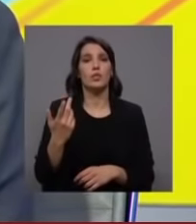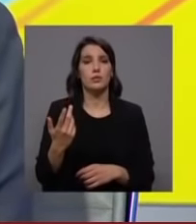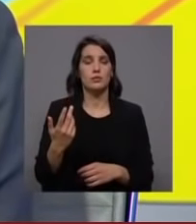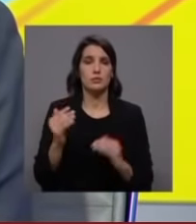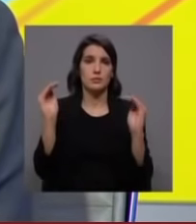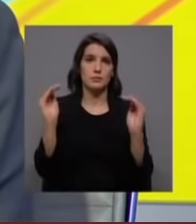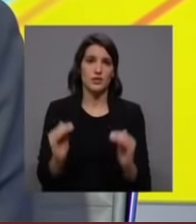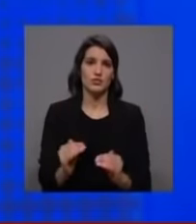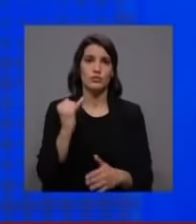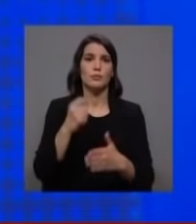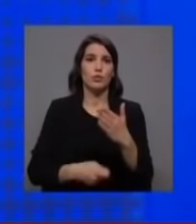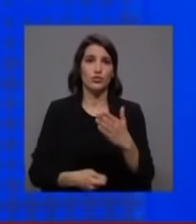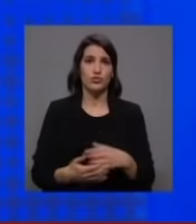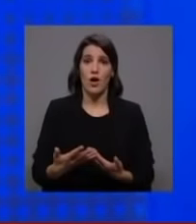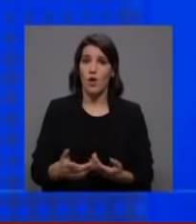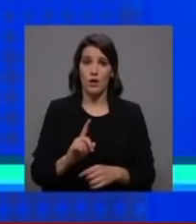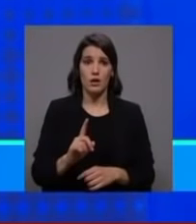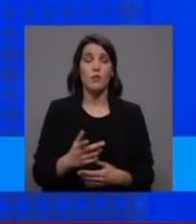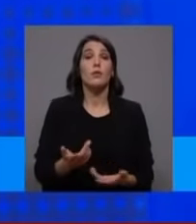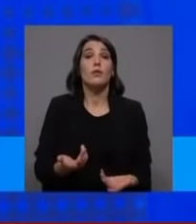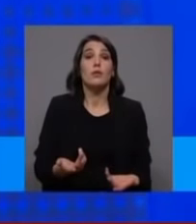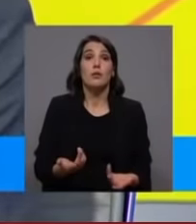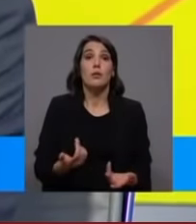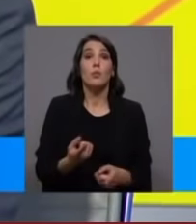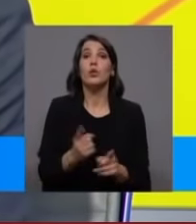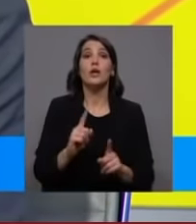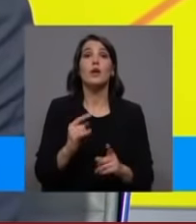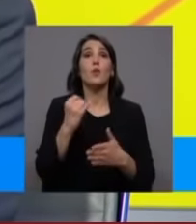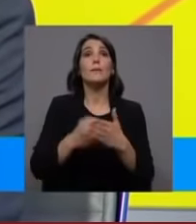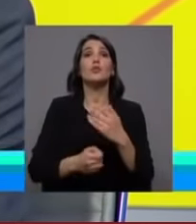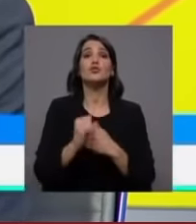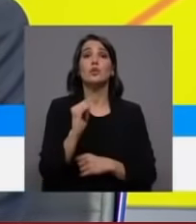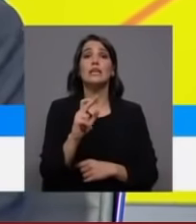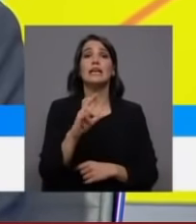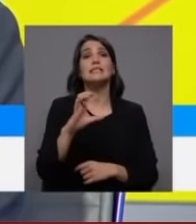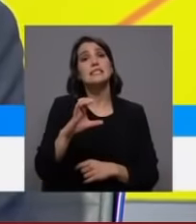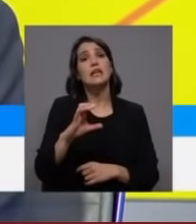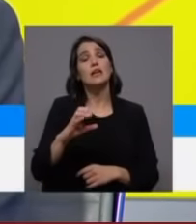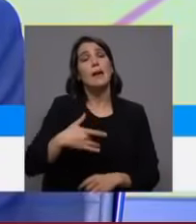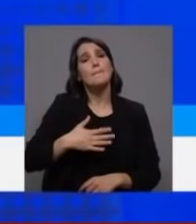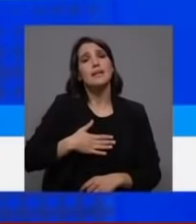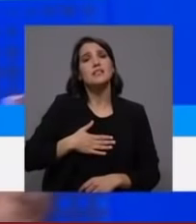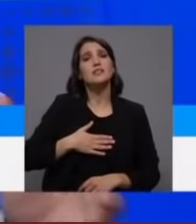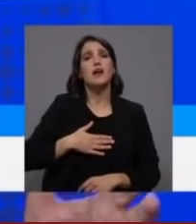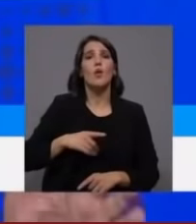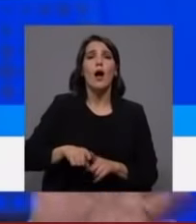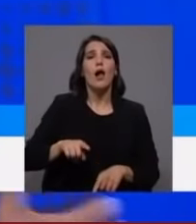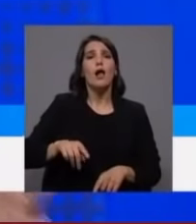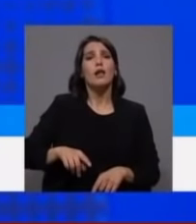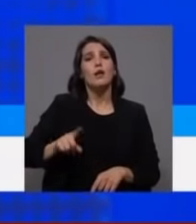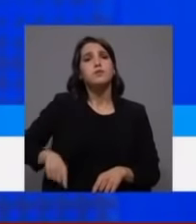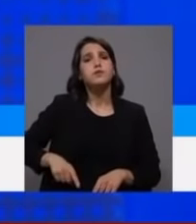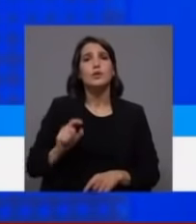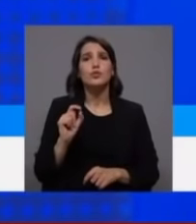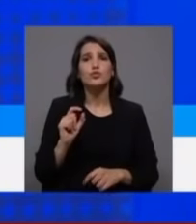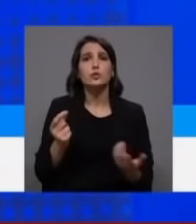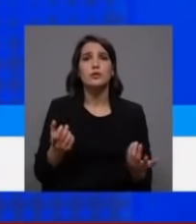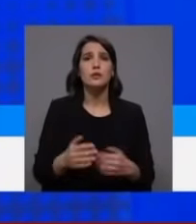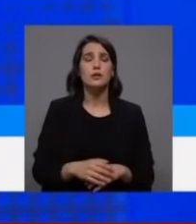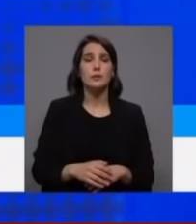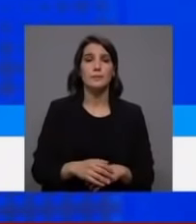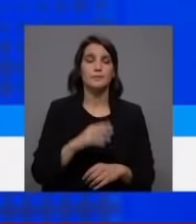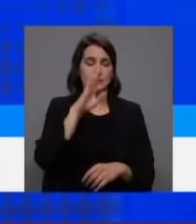baixar os impostos se não é agora e o que é que São Sebastião em cabelos todos os ombros eles vão as duas esferas gosto é igual Nossa carga fiscal tem vindo